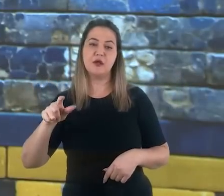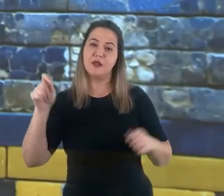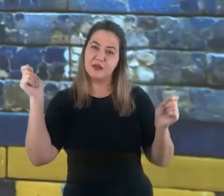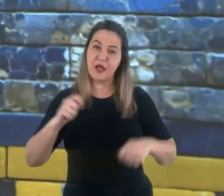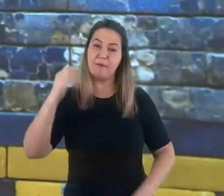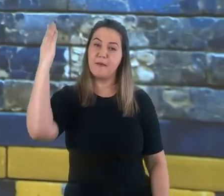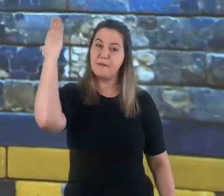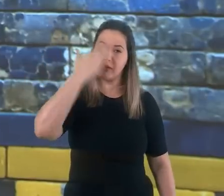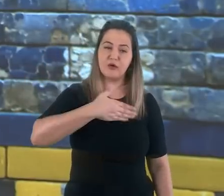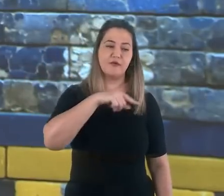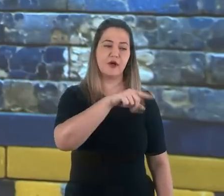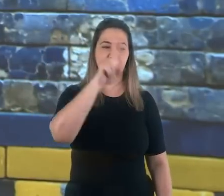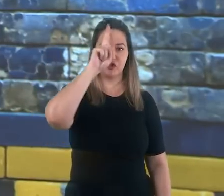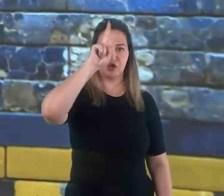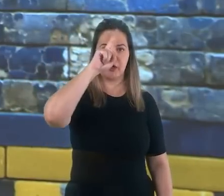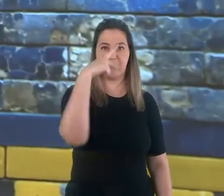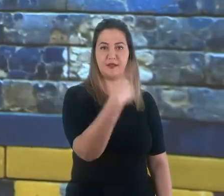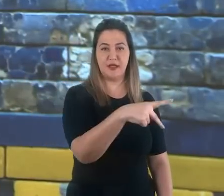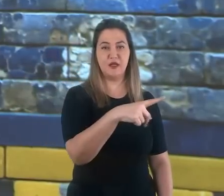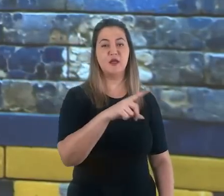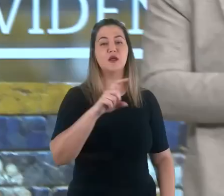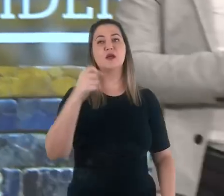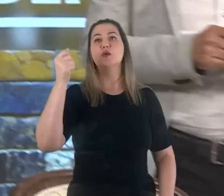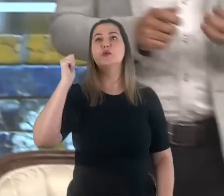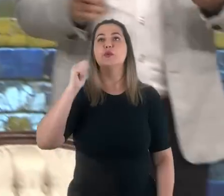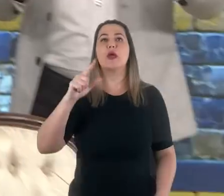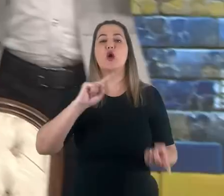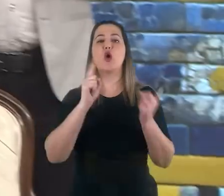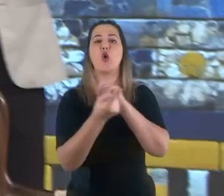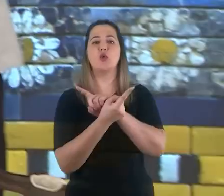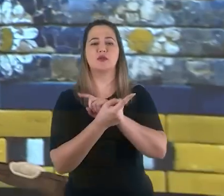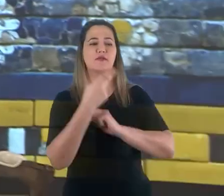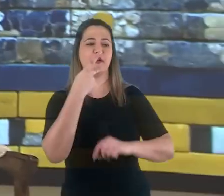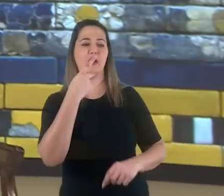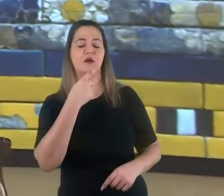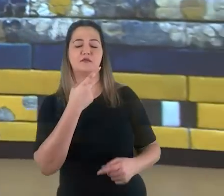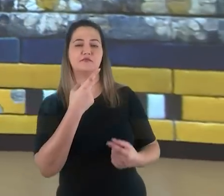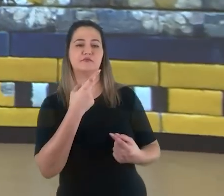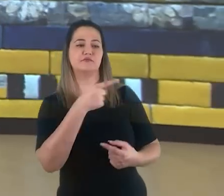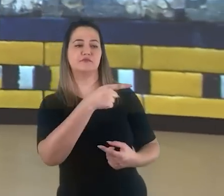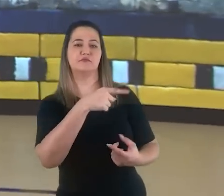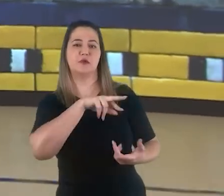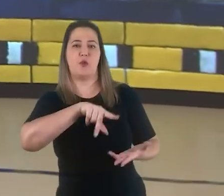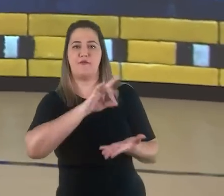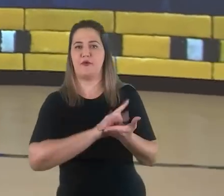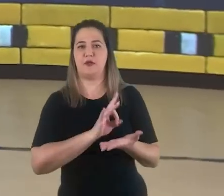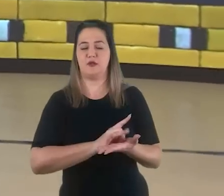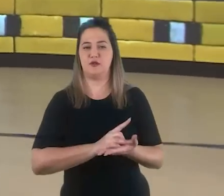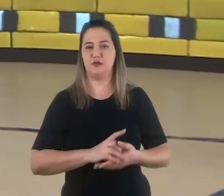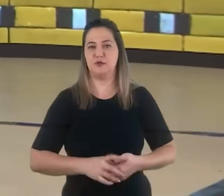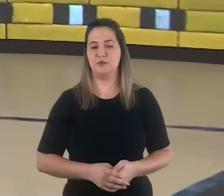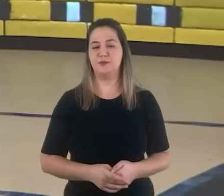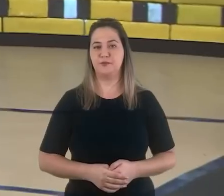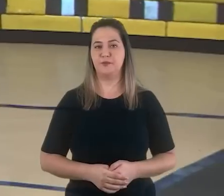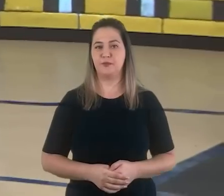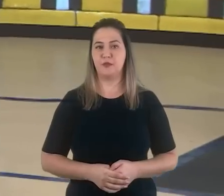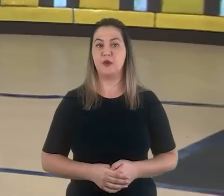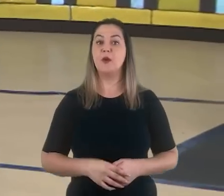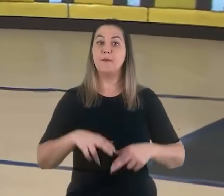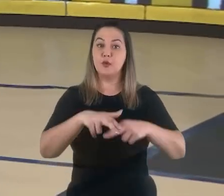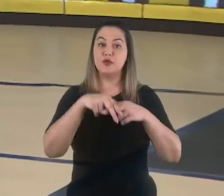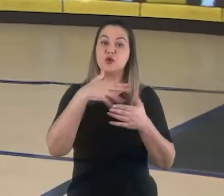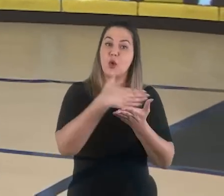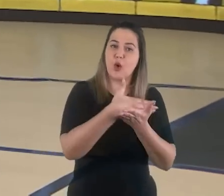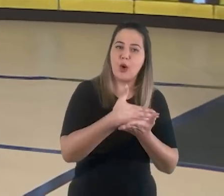a.C. do que contra a sua historicidade. Assim, começando com a Babilônia, que seria o império dominante,